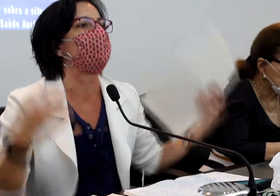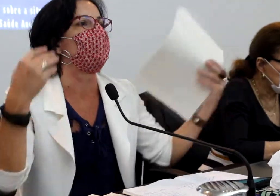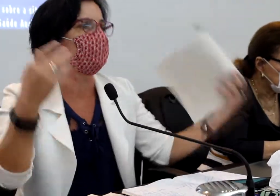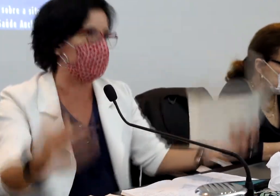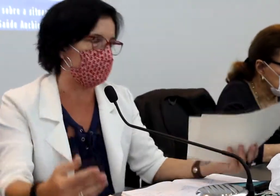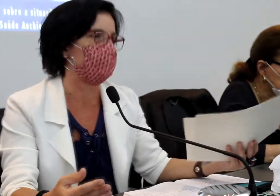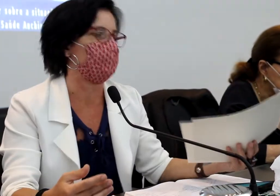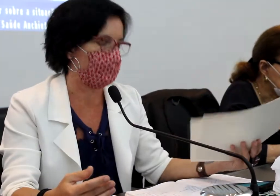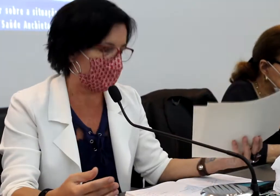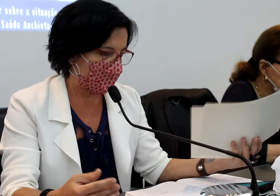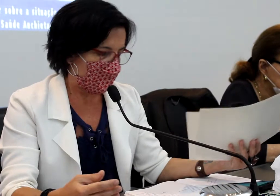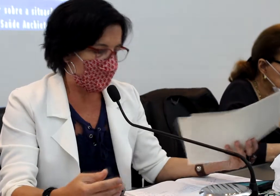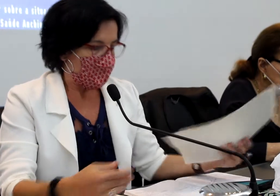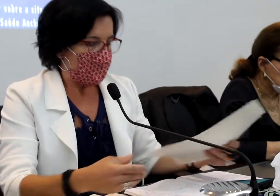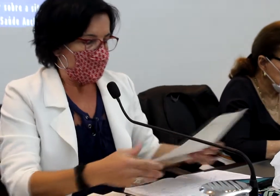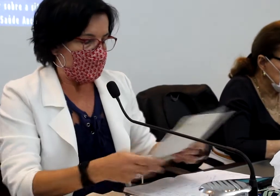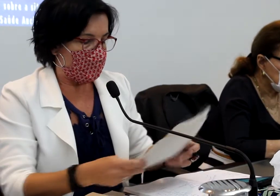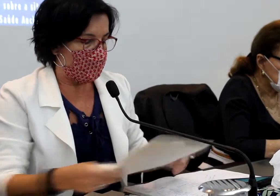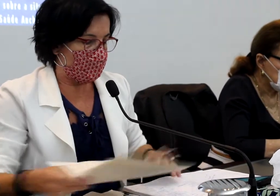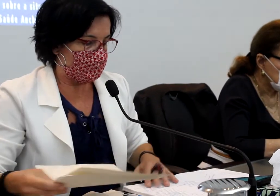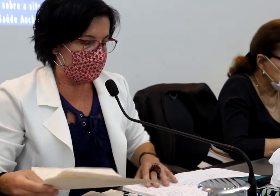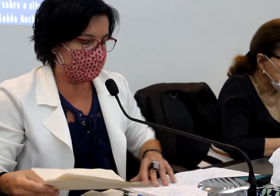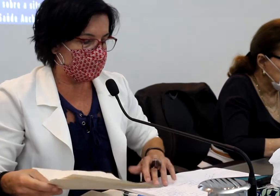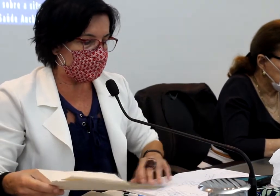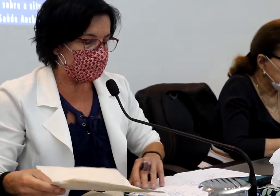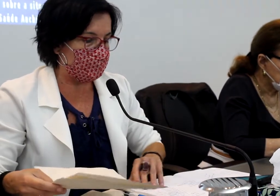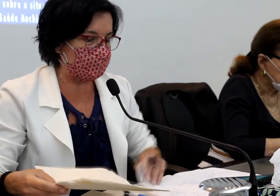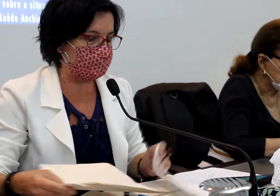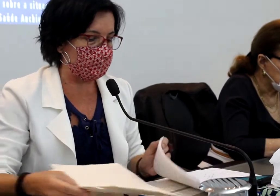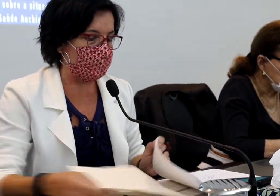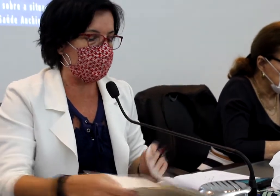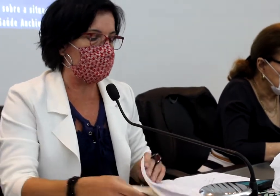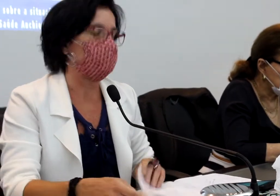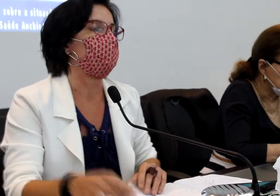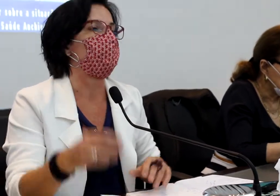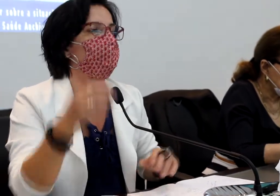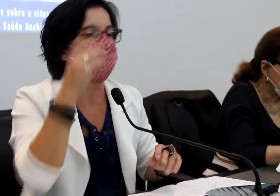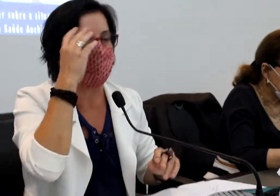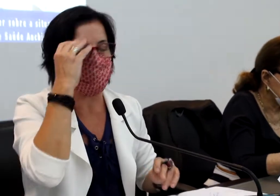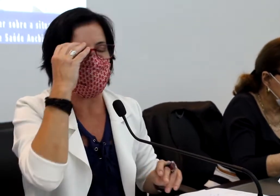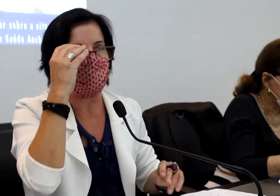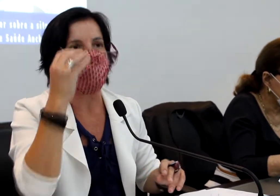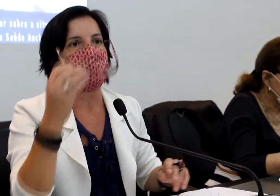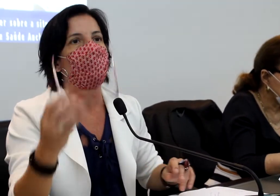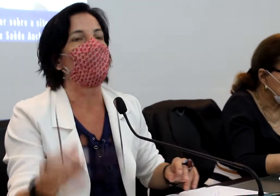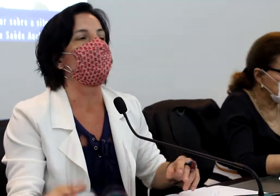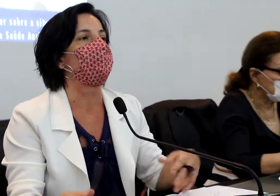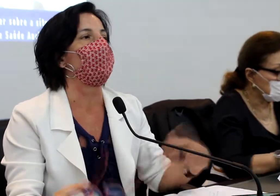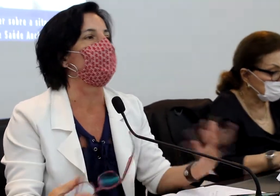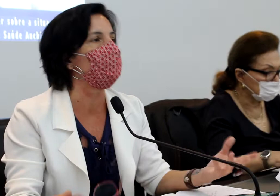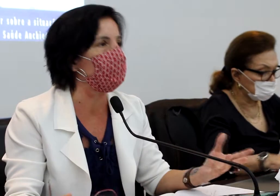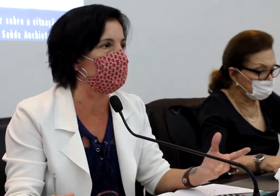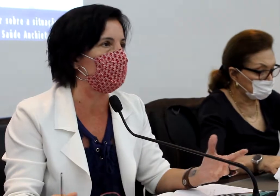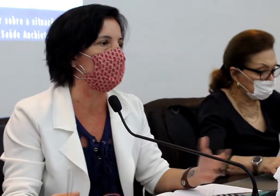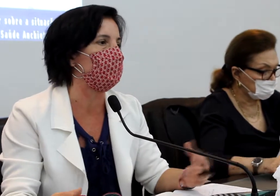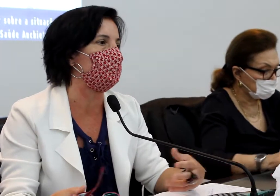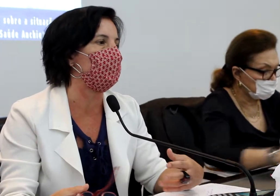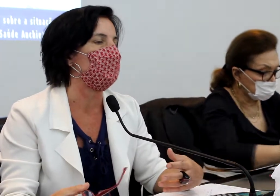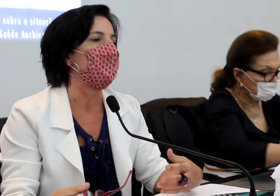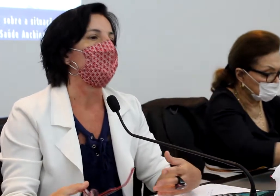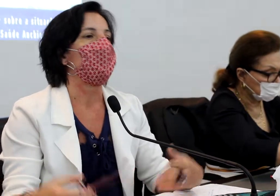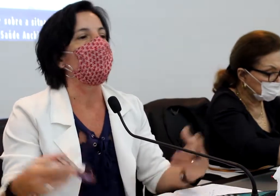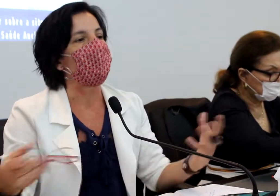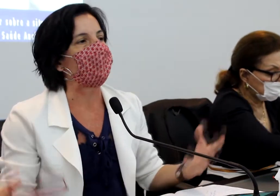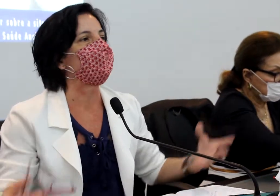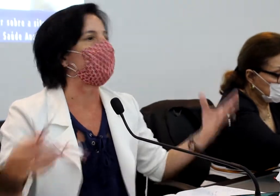do bem coletivo. Bom, dito isso, né? Um pouco da minha luta da